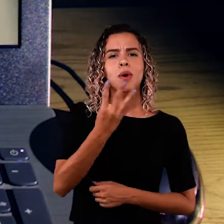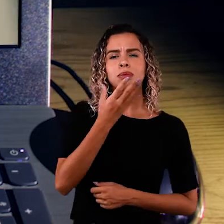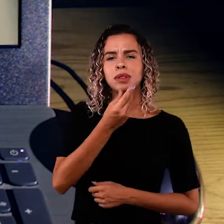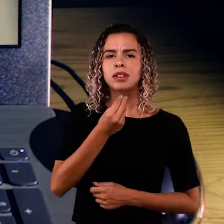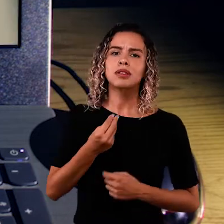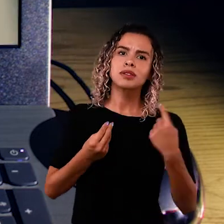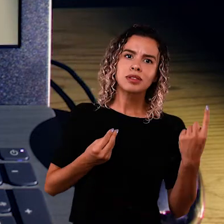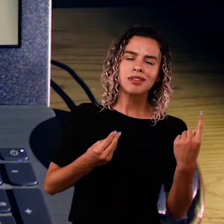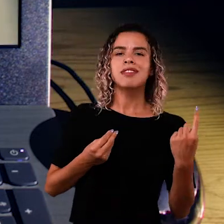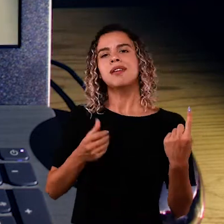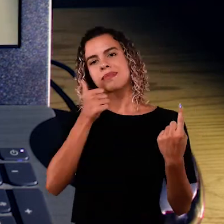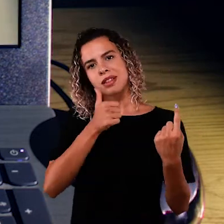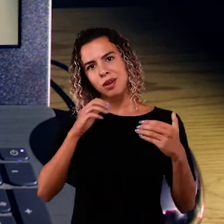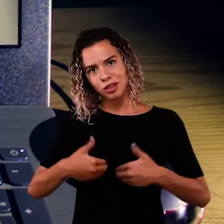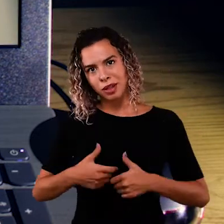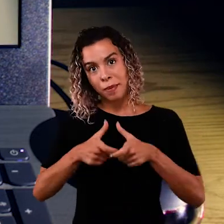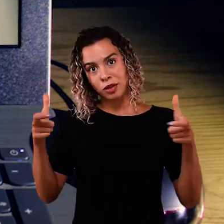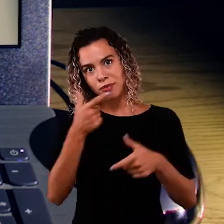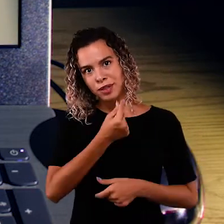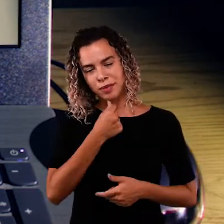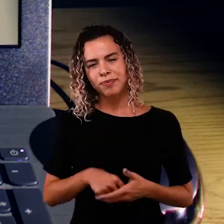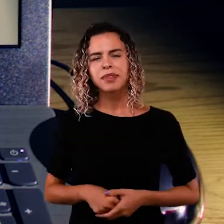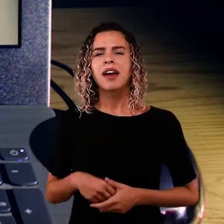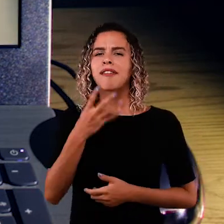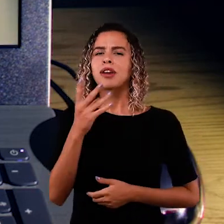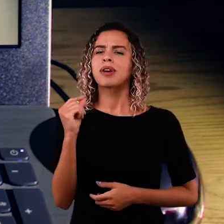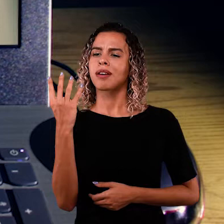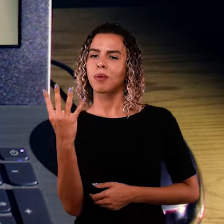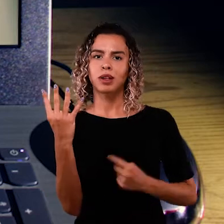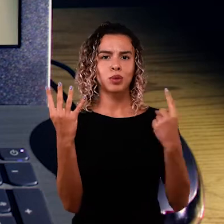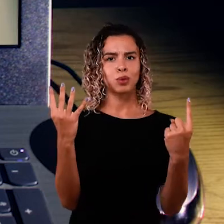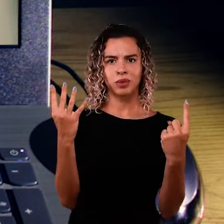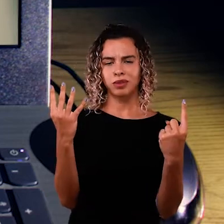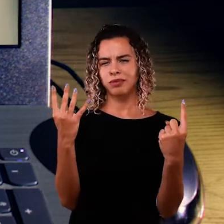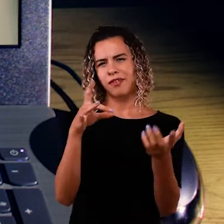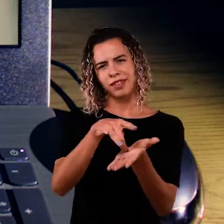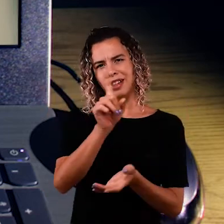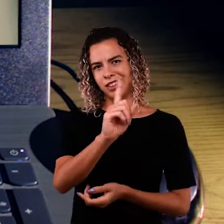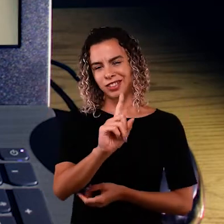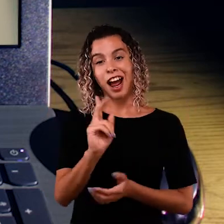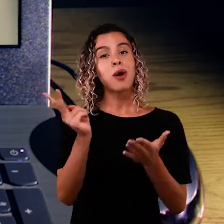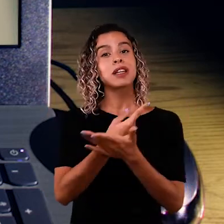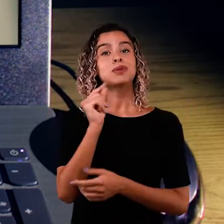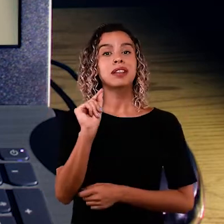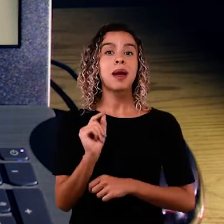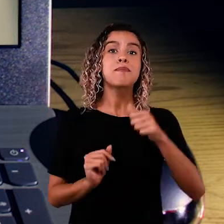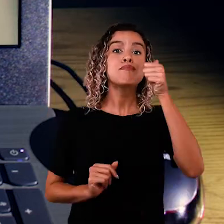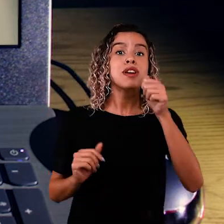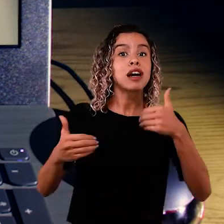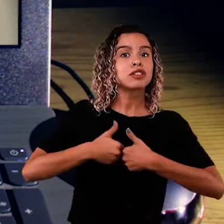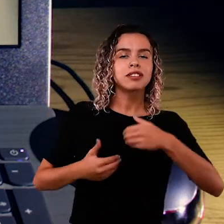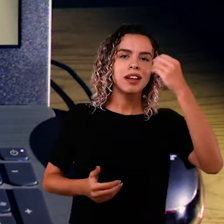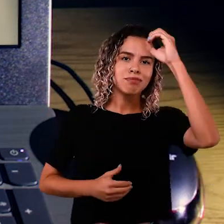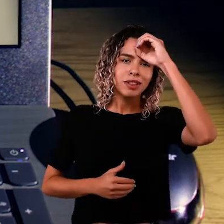proporção de 4 meninos autistas para cada uma menina autista. De 4 para 1 não é verdade. O que acontece é que as mulheres autistas Poliana. Não